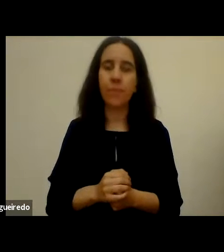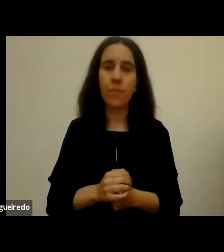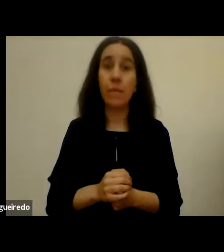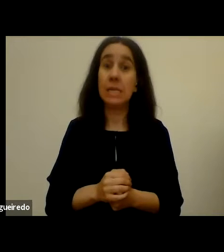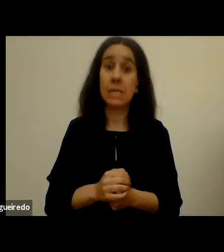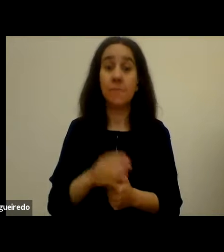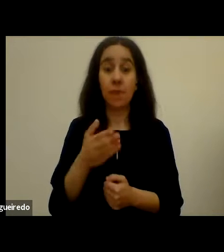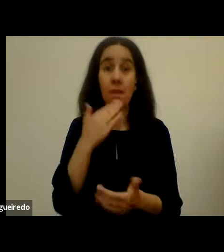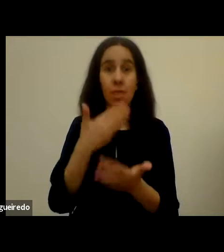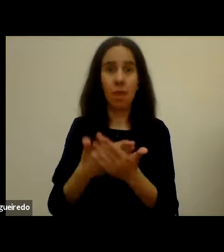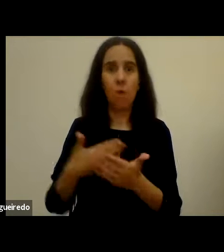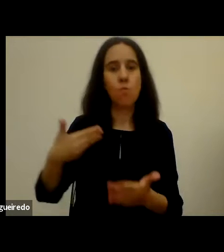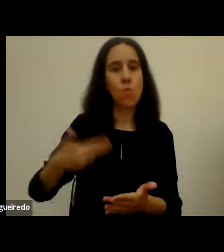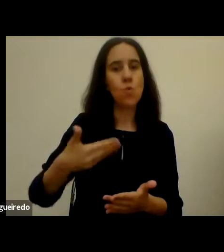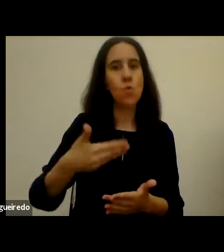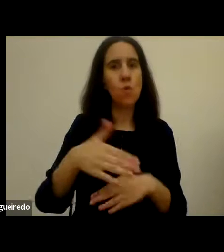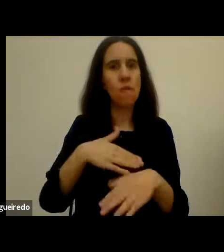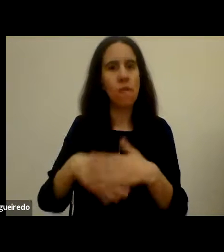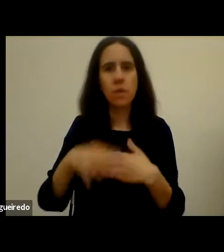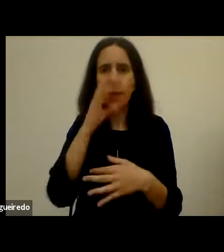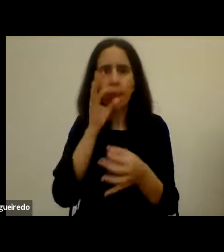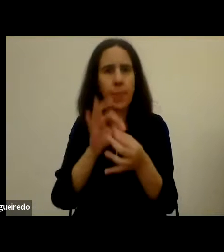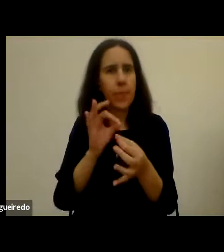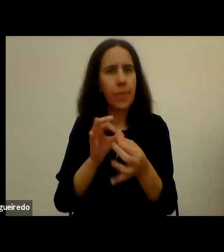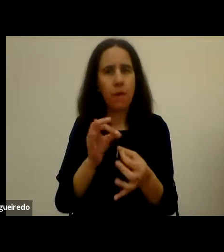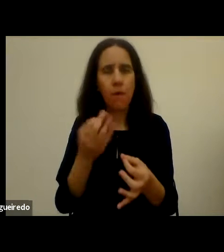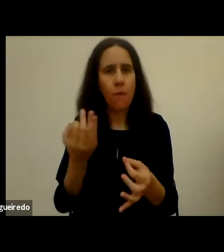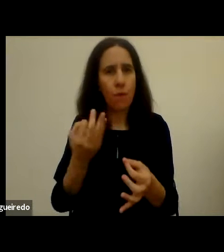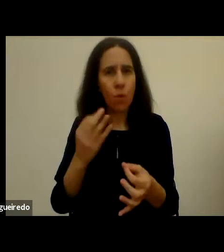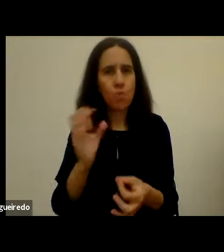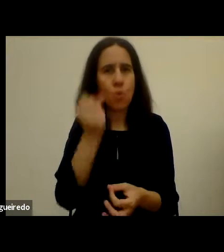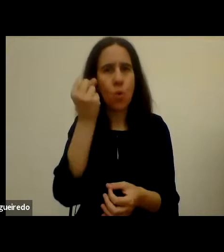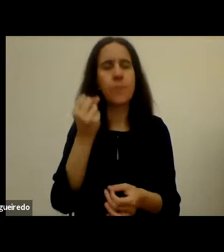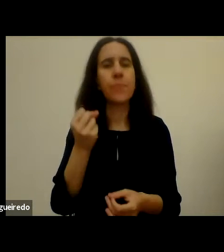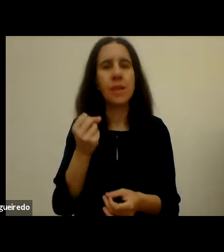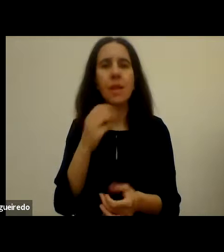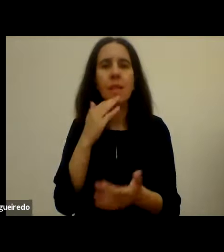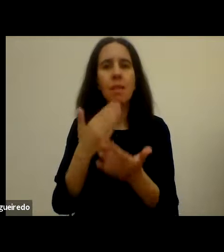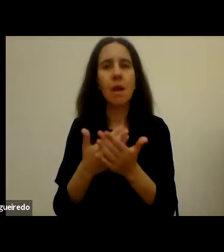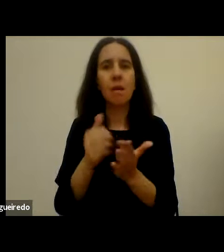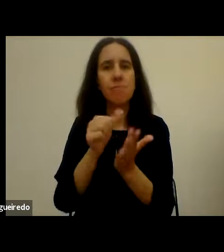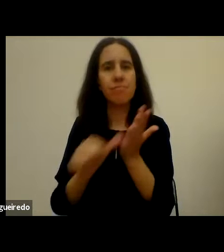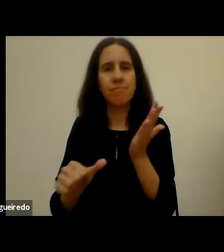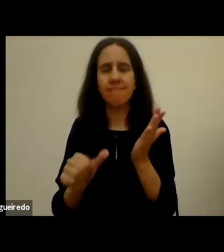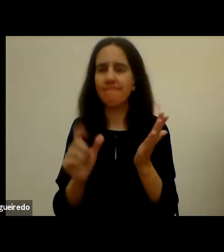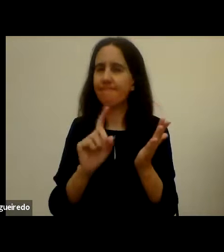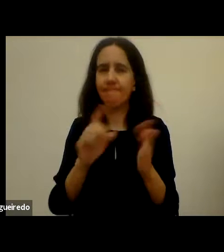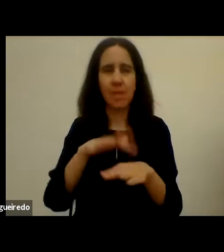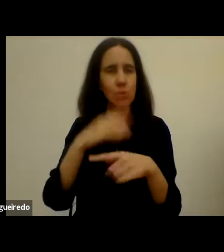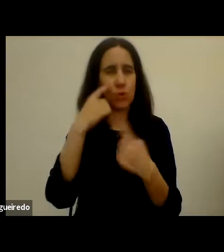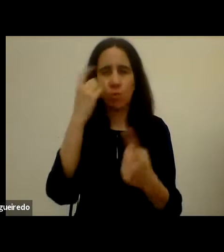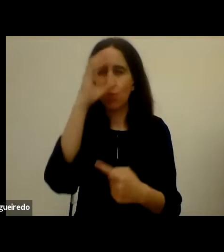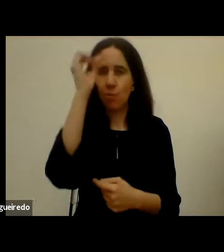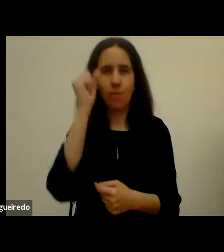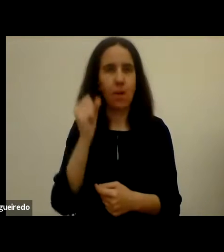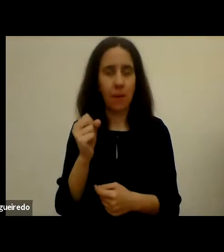Este movimento que foi possível fazer em tão pouco tempo não deve ser um movimento para abandonar na administração pública.